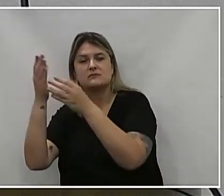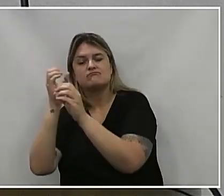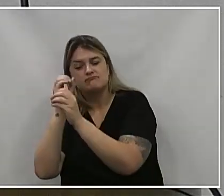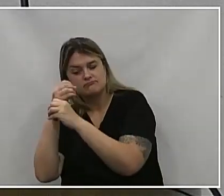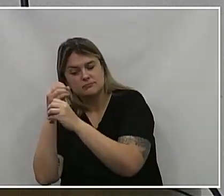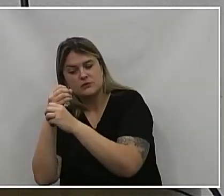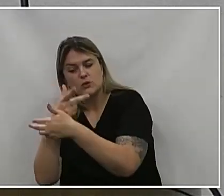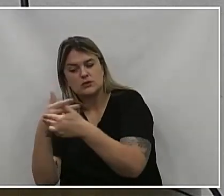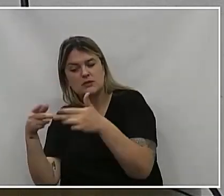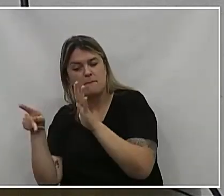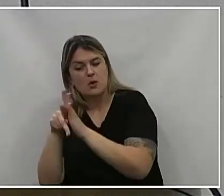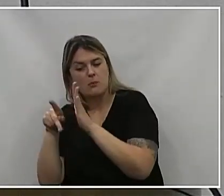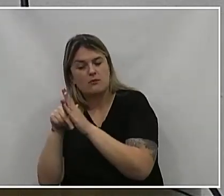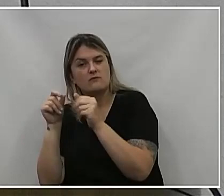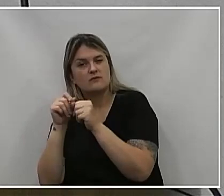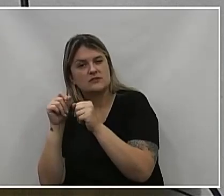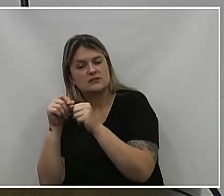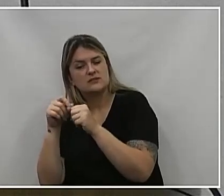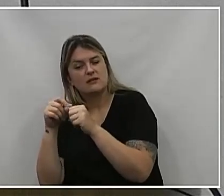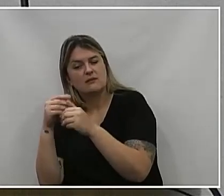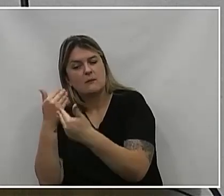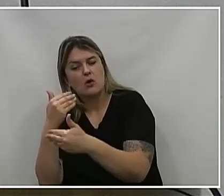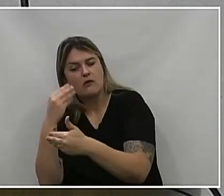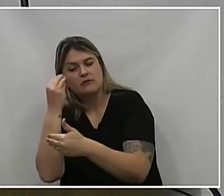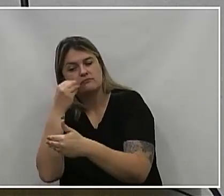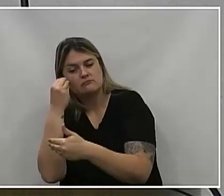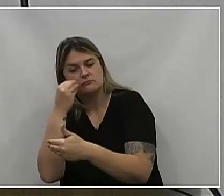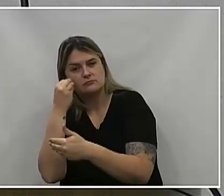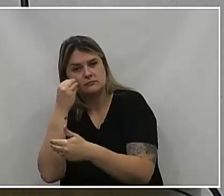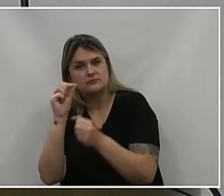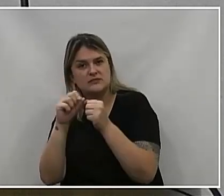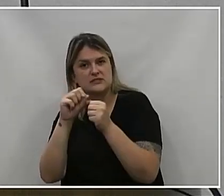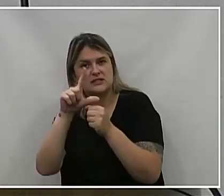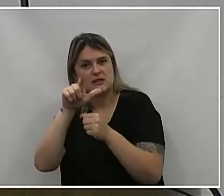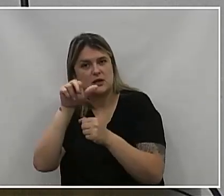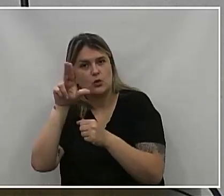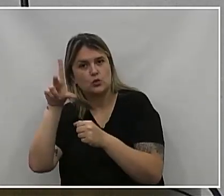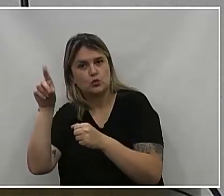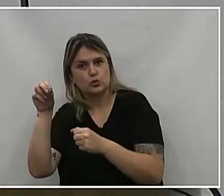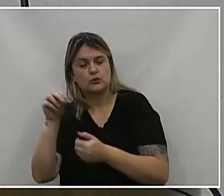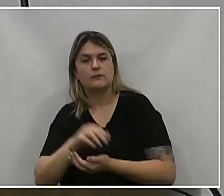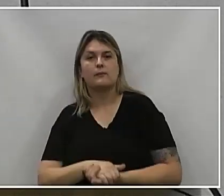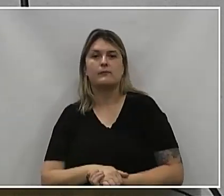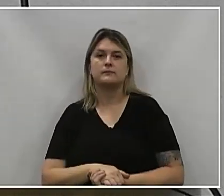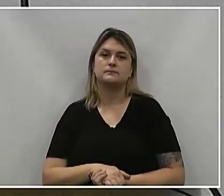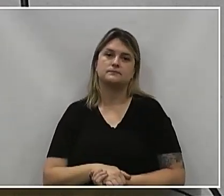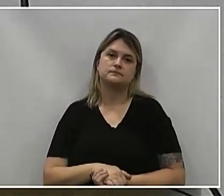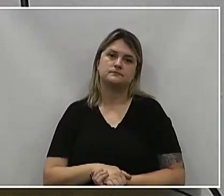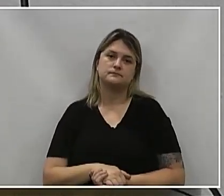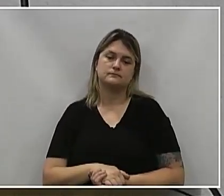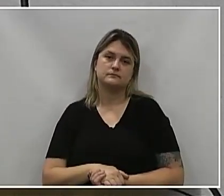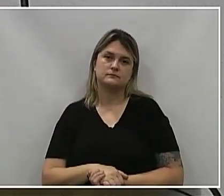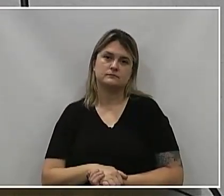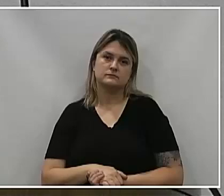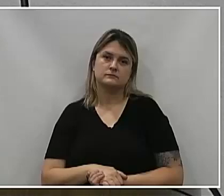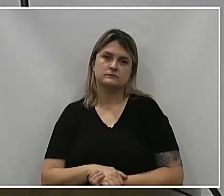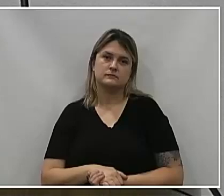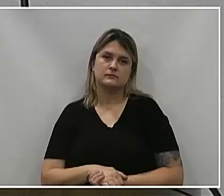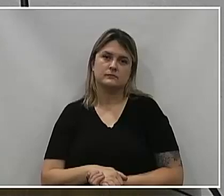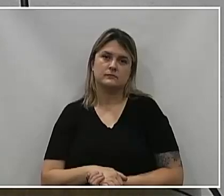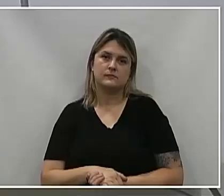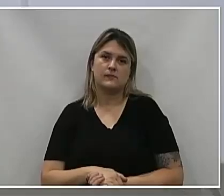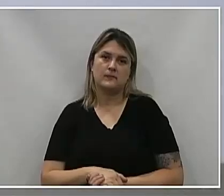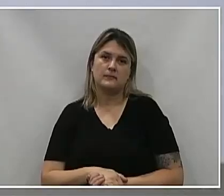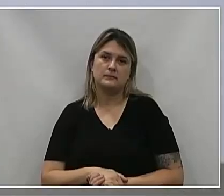laboratório específico para a execução de laudos. E tudo mais, né? Então, beleza, eu vou passar aqui algumas